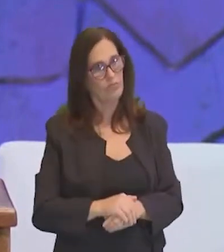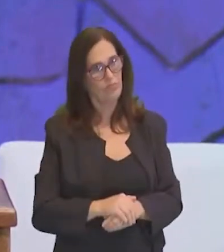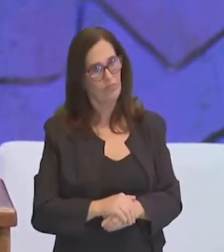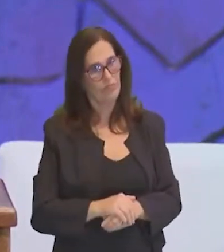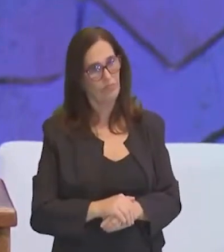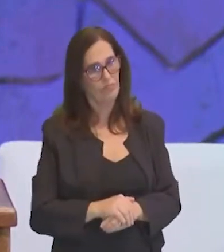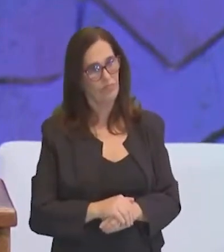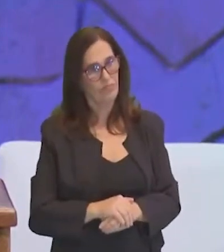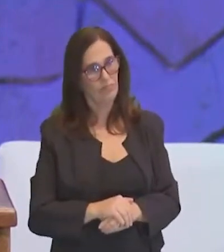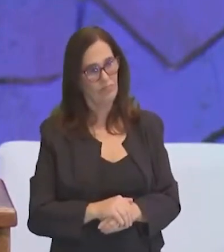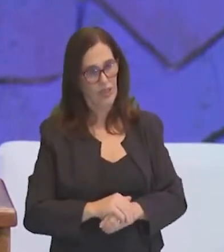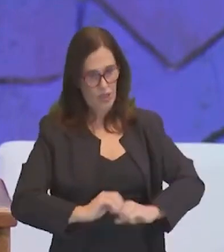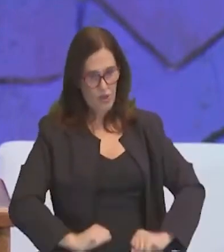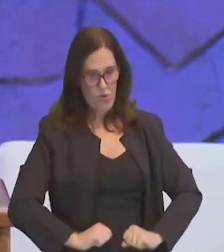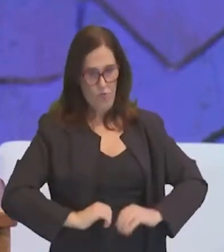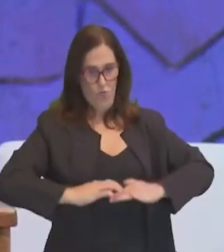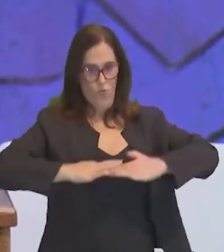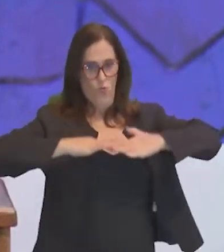Isso te preenche.